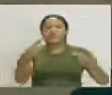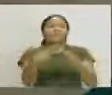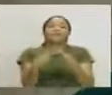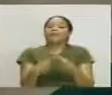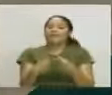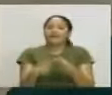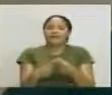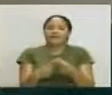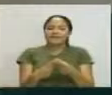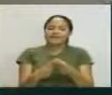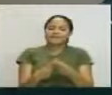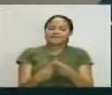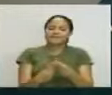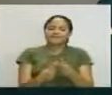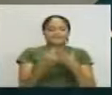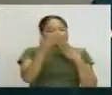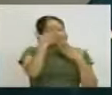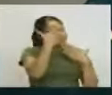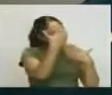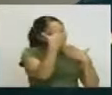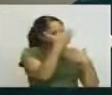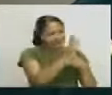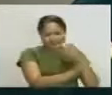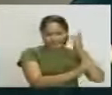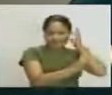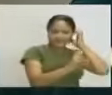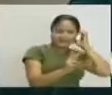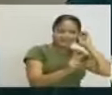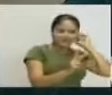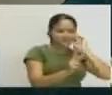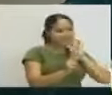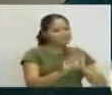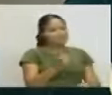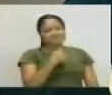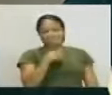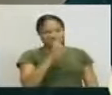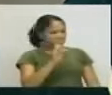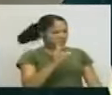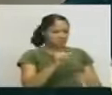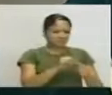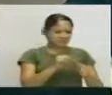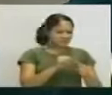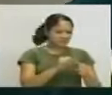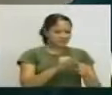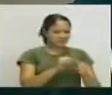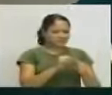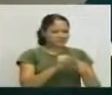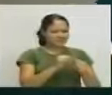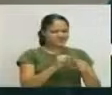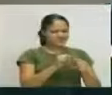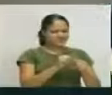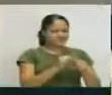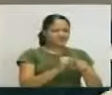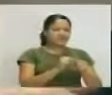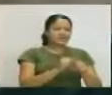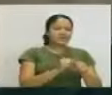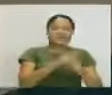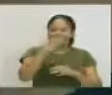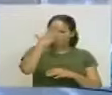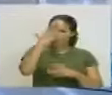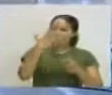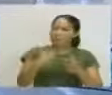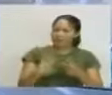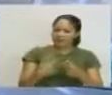Obrigado, padre, porque senão não andaria, não. Não é verdade? Mas sabe por quê? Porque